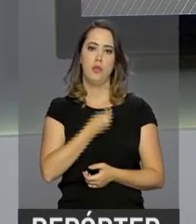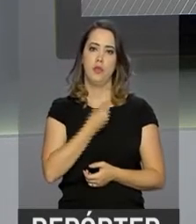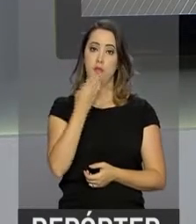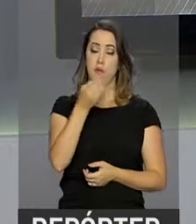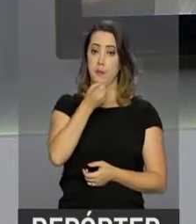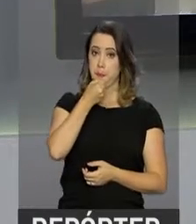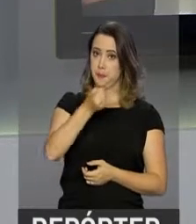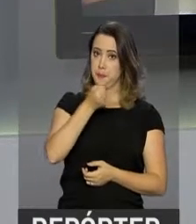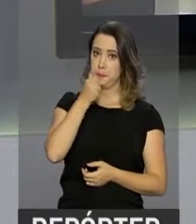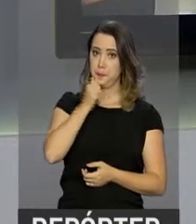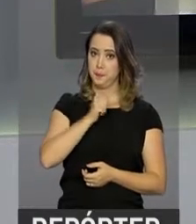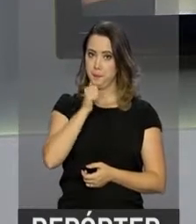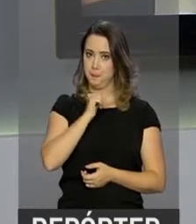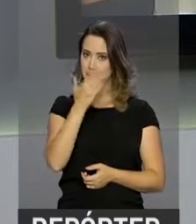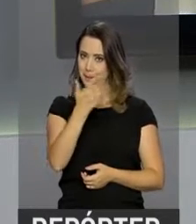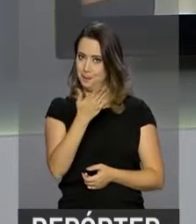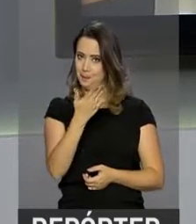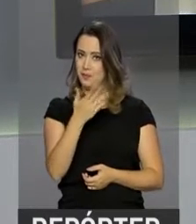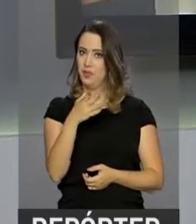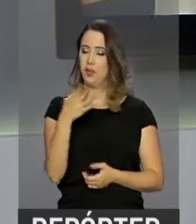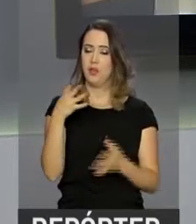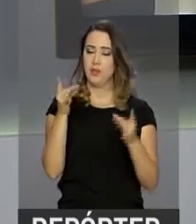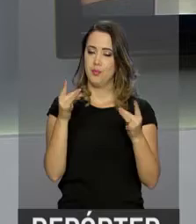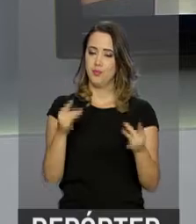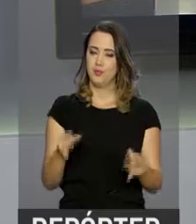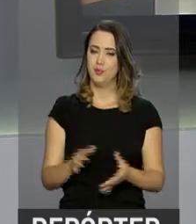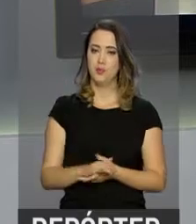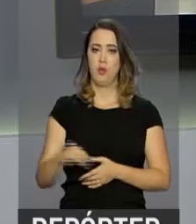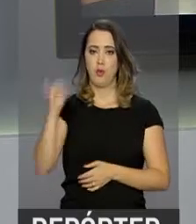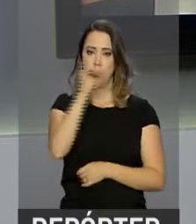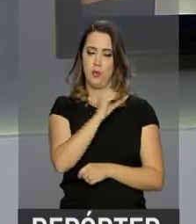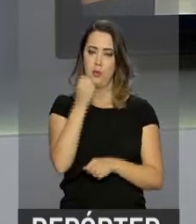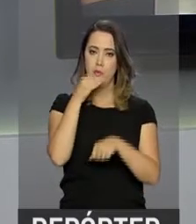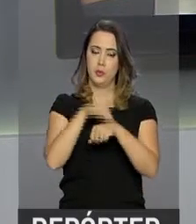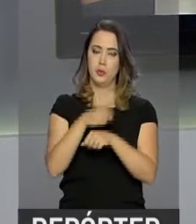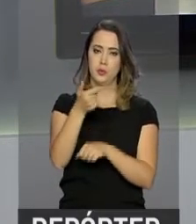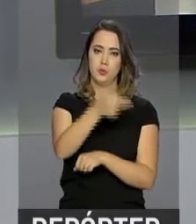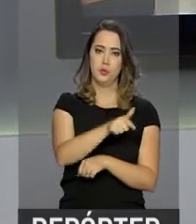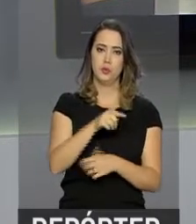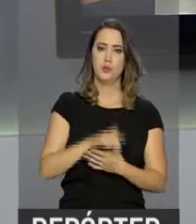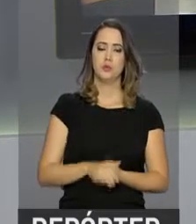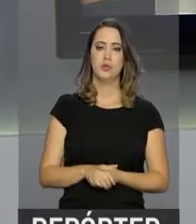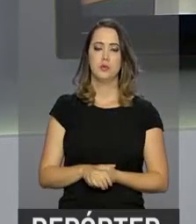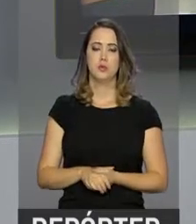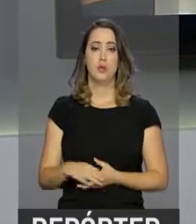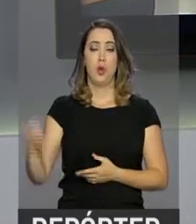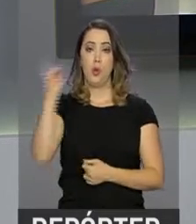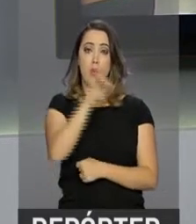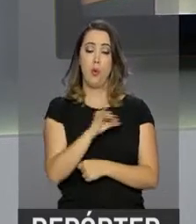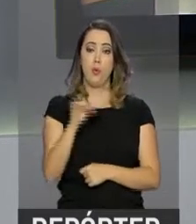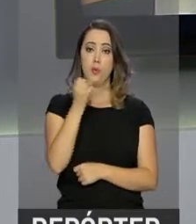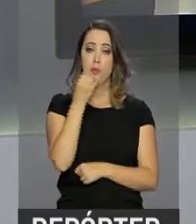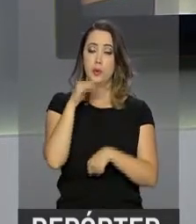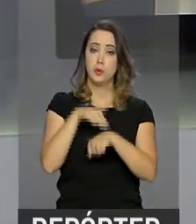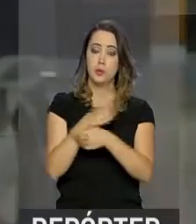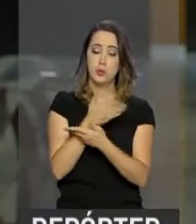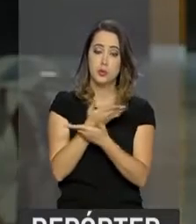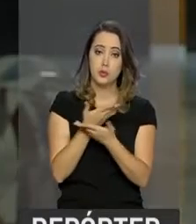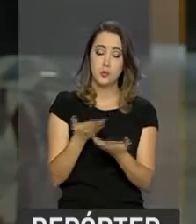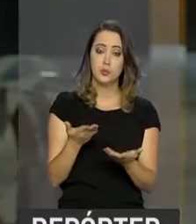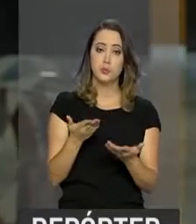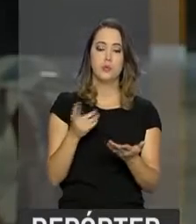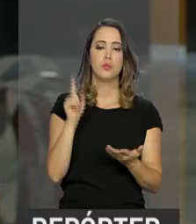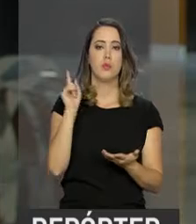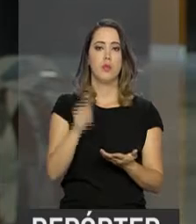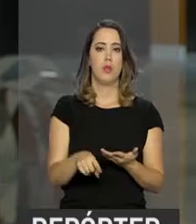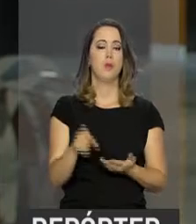repórter Gabriela Noronha traz os detalhes para a gente. Olá, Gabriela. Boa noite mais uma vez. Olá, Roberto. Boa noite mais uma vez.